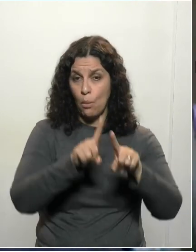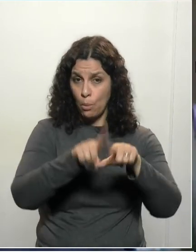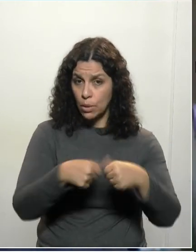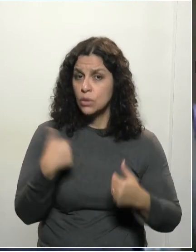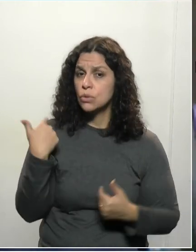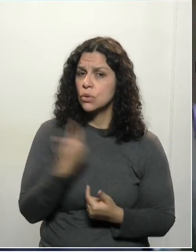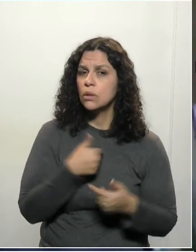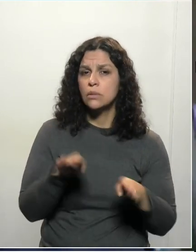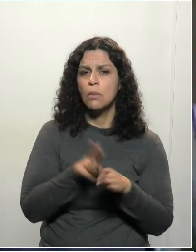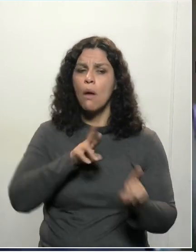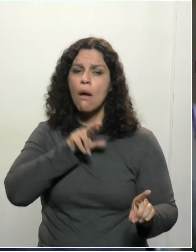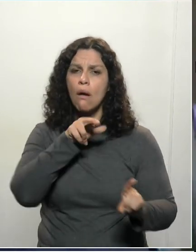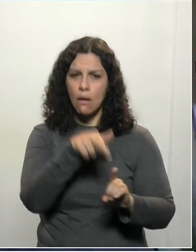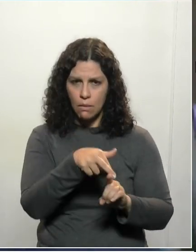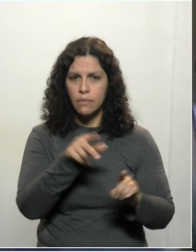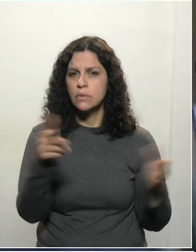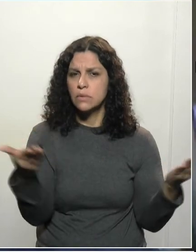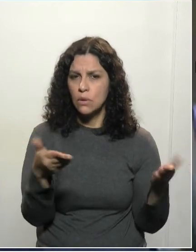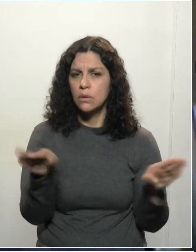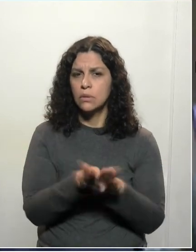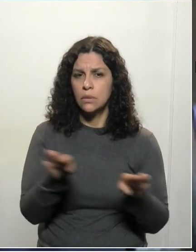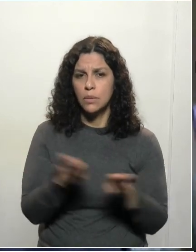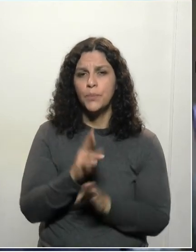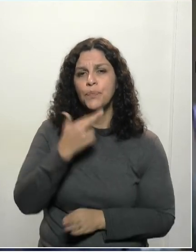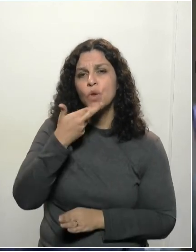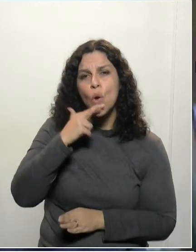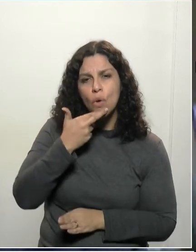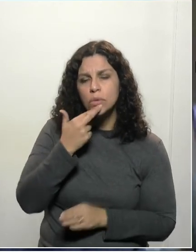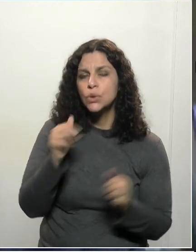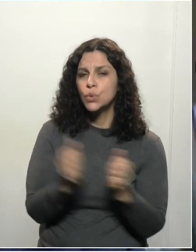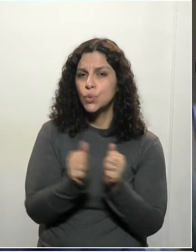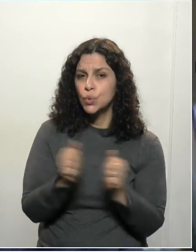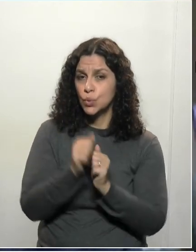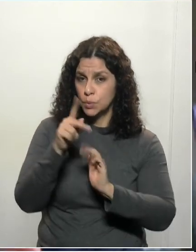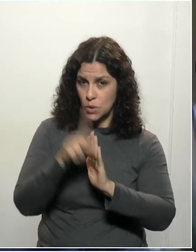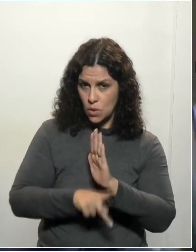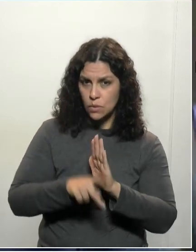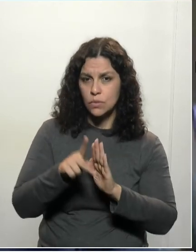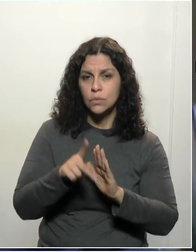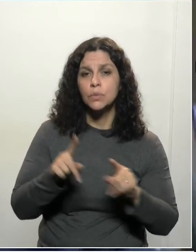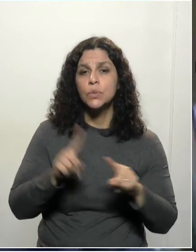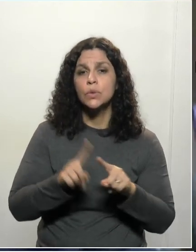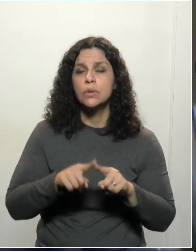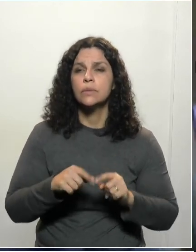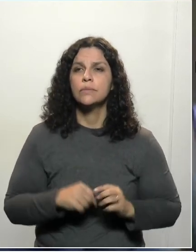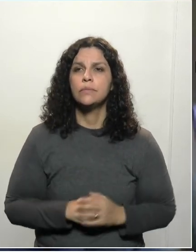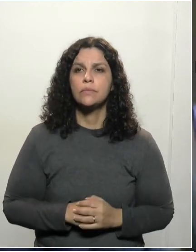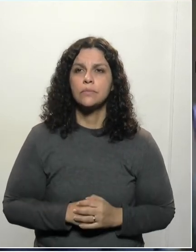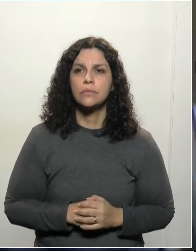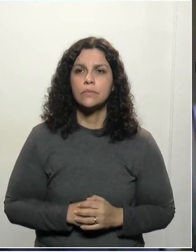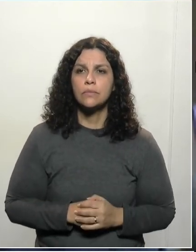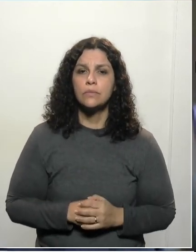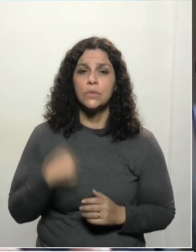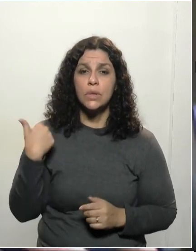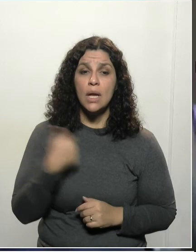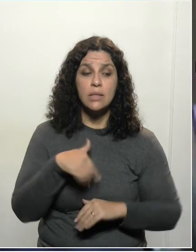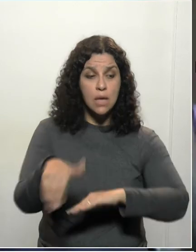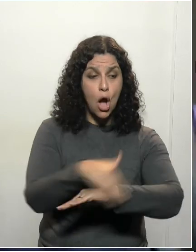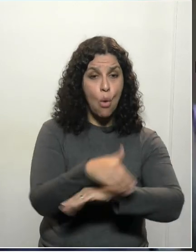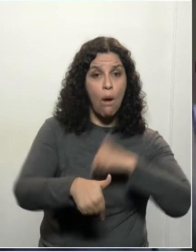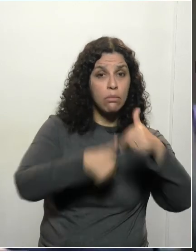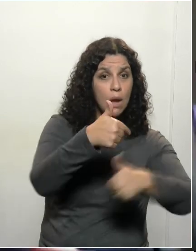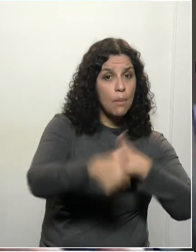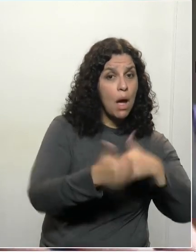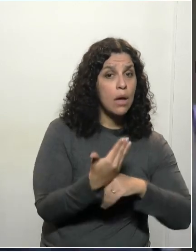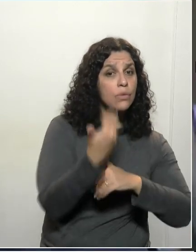faz essa referência, né, o deputado Stacho está junto comigo nesse projeto, porque eles estão indo à rua, estão indo a